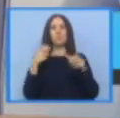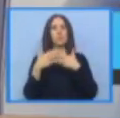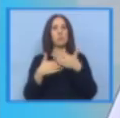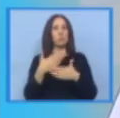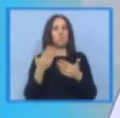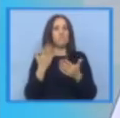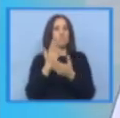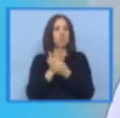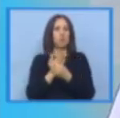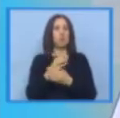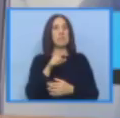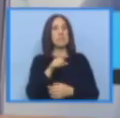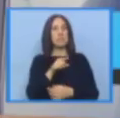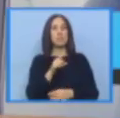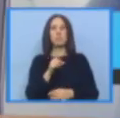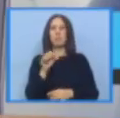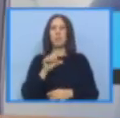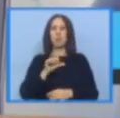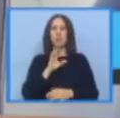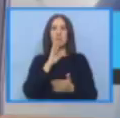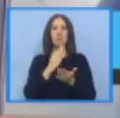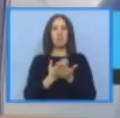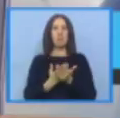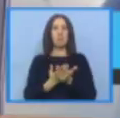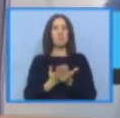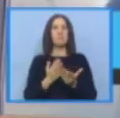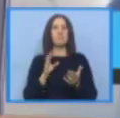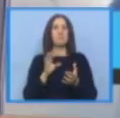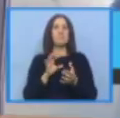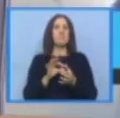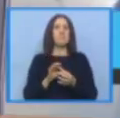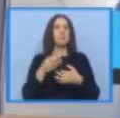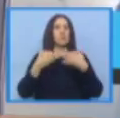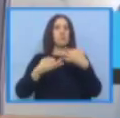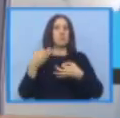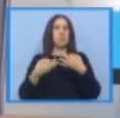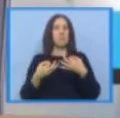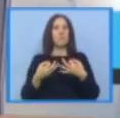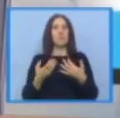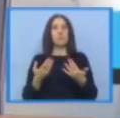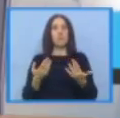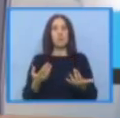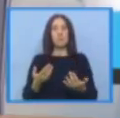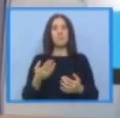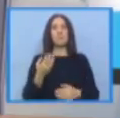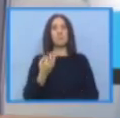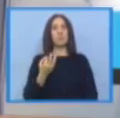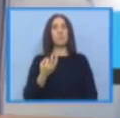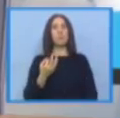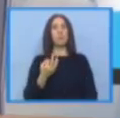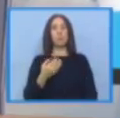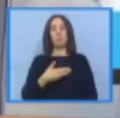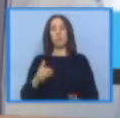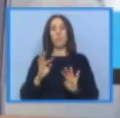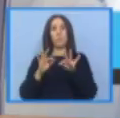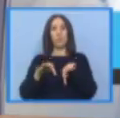tal. E isso é também muito mau do ponto de vista da justiça, que quando tem um fim,